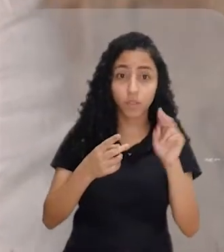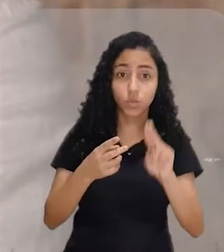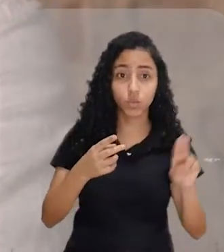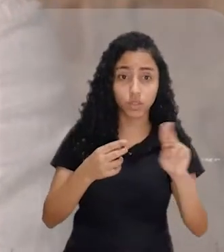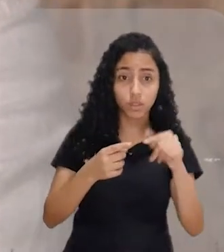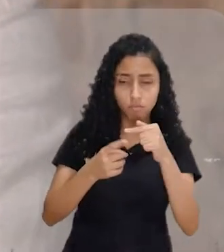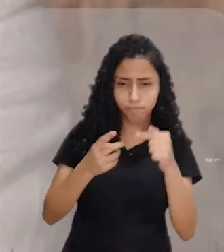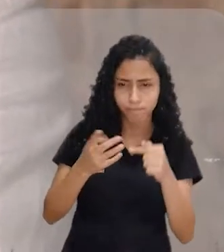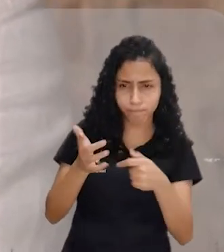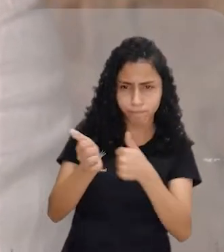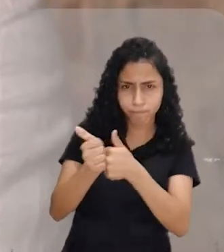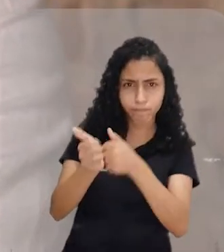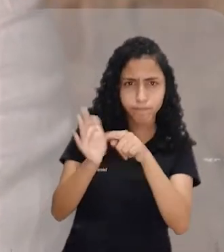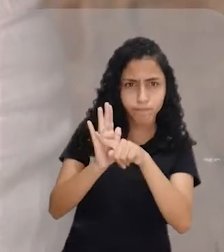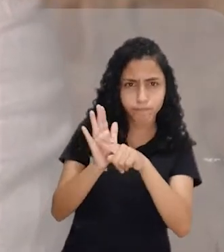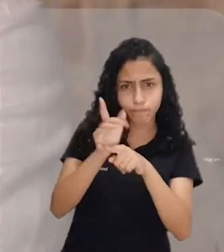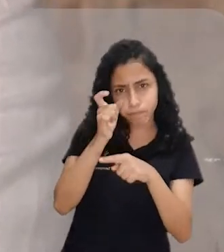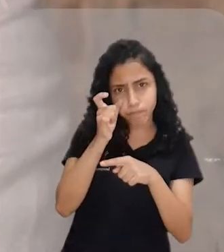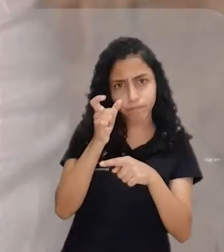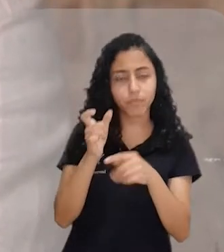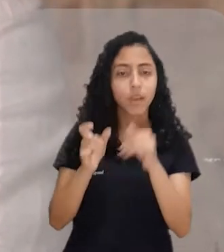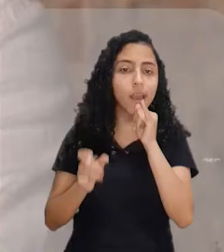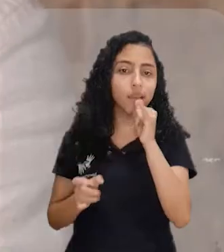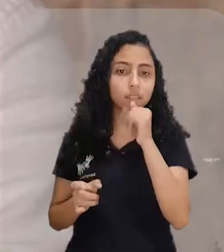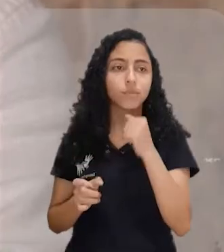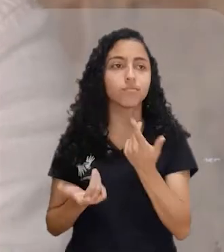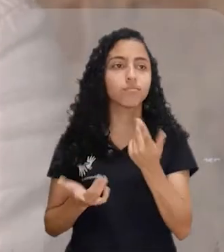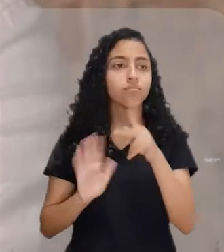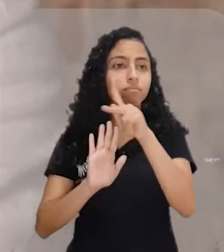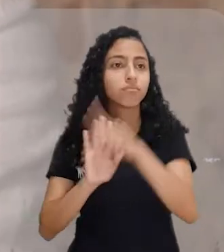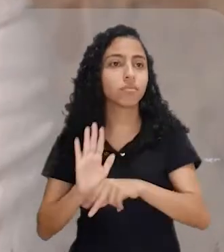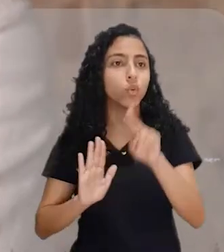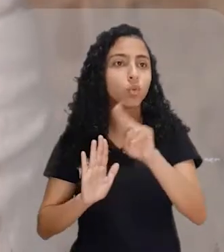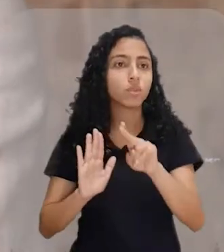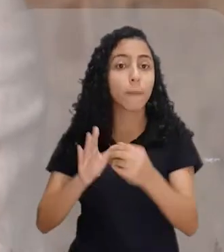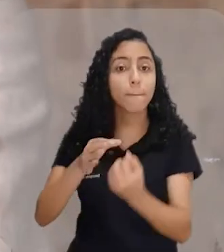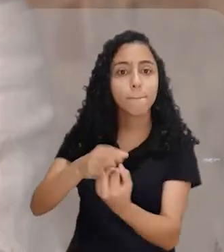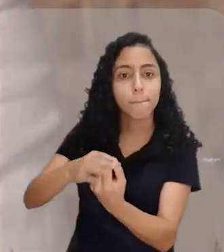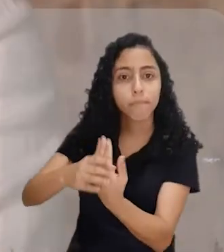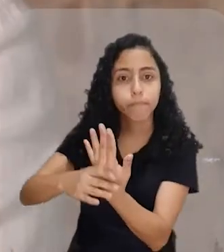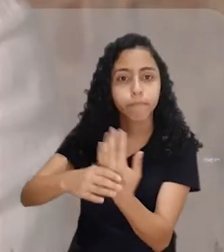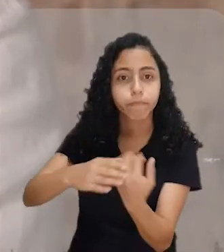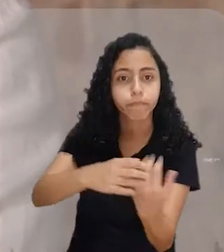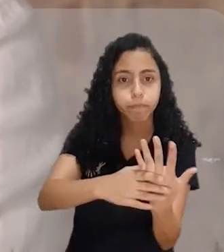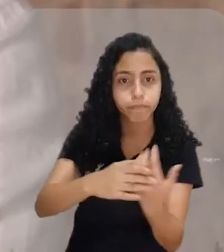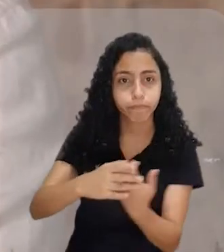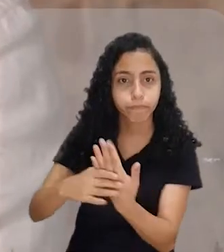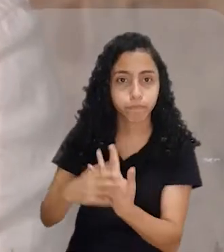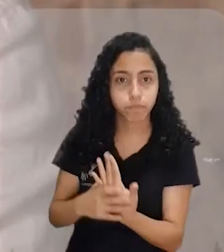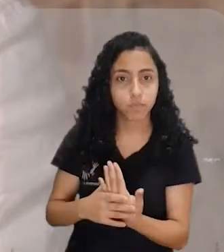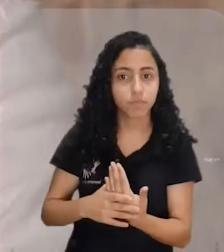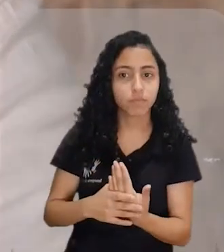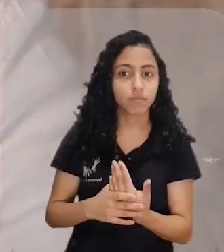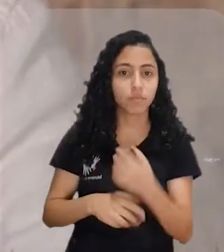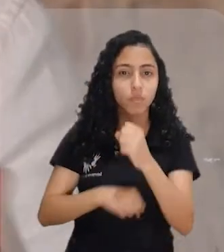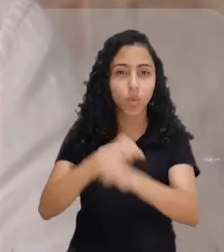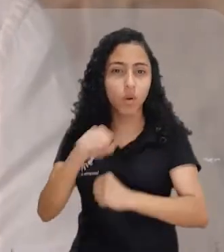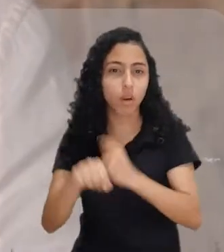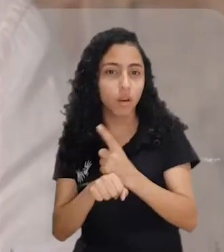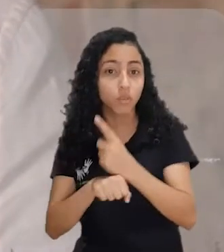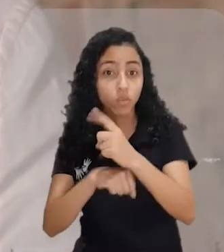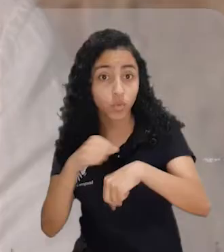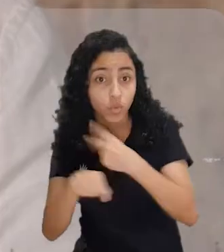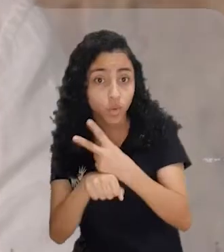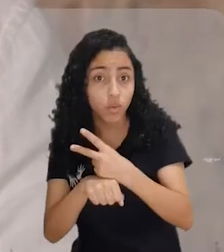de indicadores que devem ser usados para o acompanhamento. Então, se eu fiz um projeto, por exemplo, usando o plantio de mudas, durante